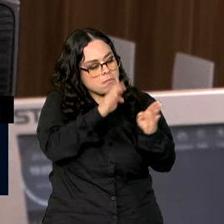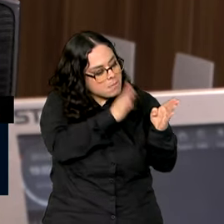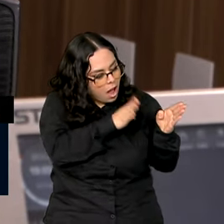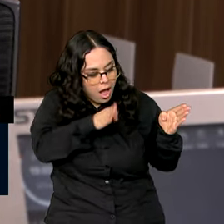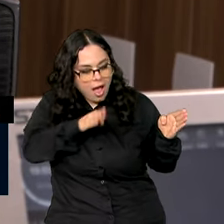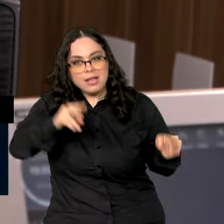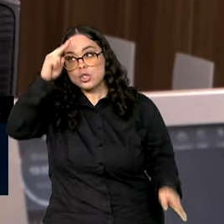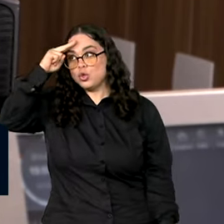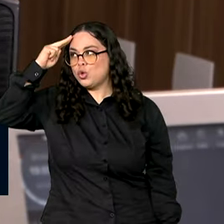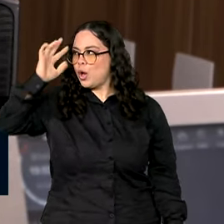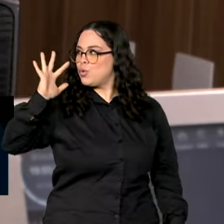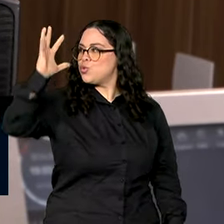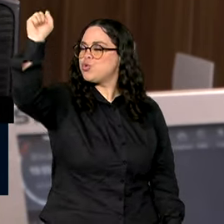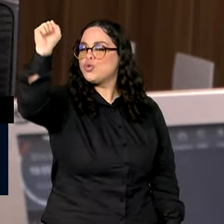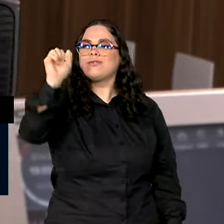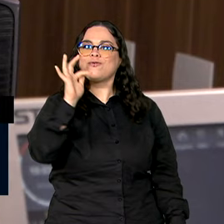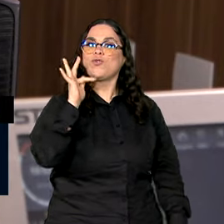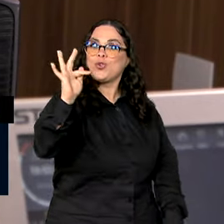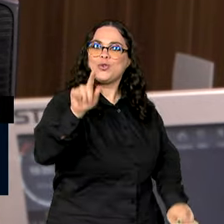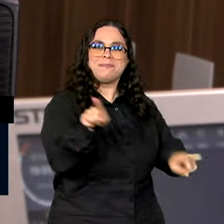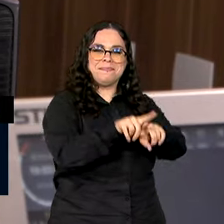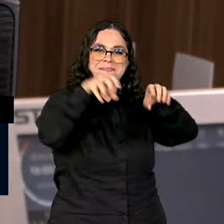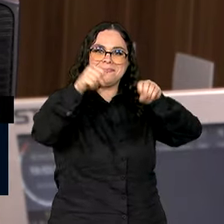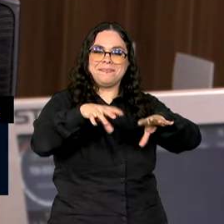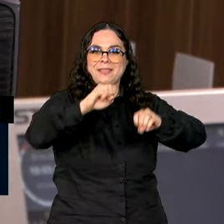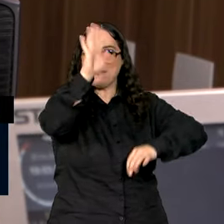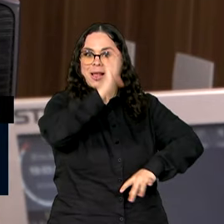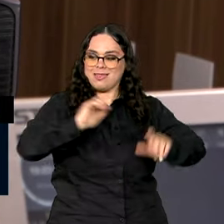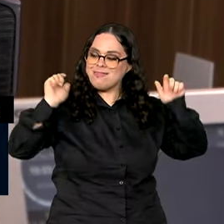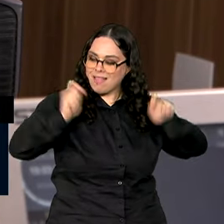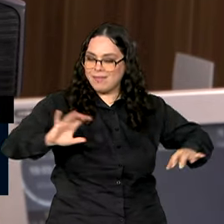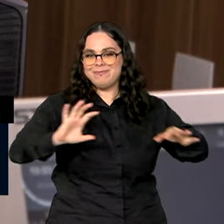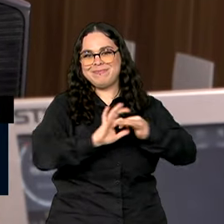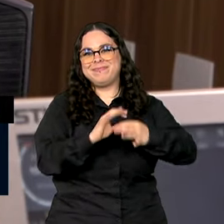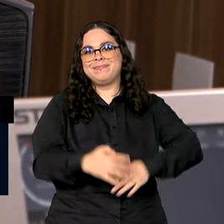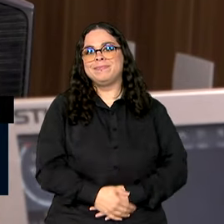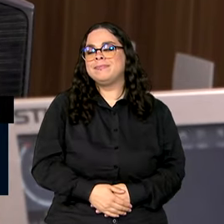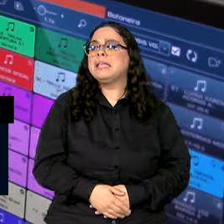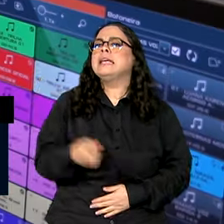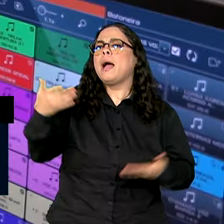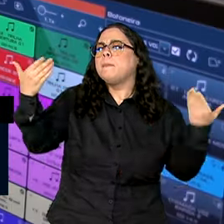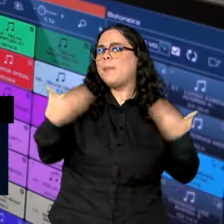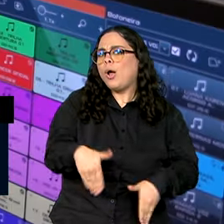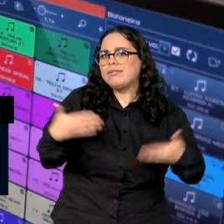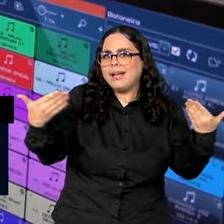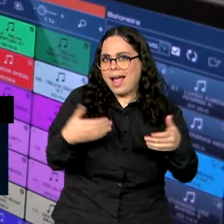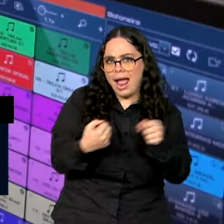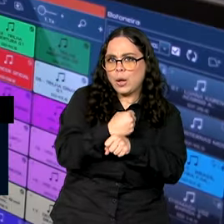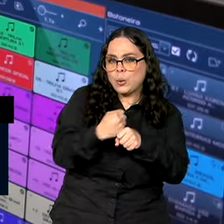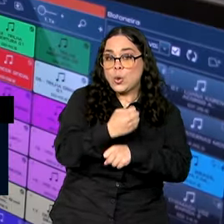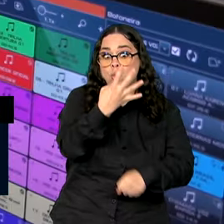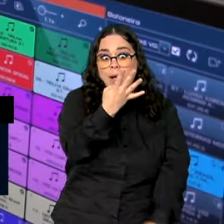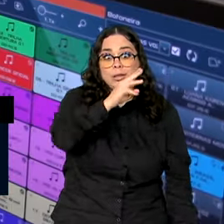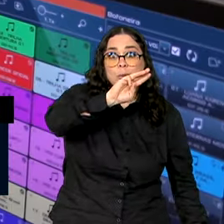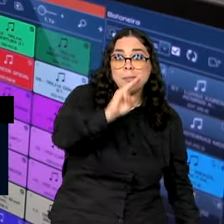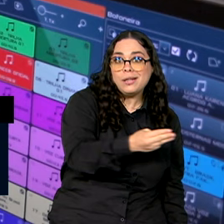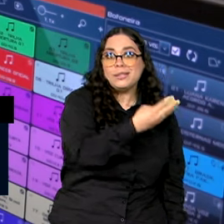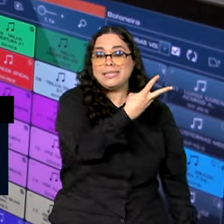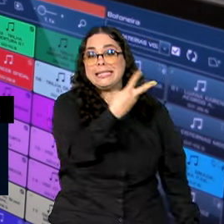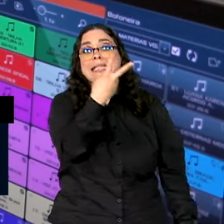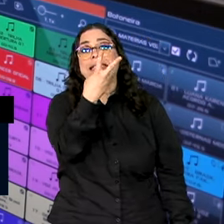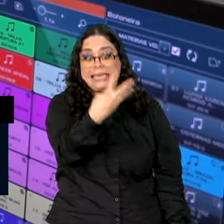os seus sonhos e as suas aspirações na educação brasileira a edição desse ano tem 4. 326.000 inscritos